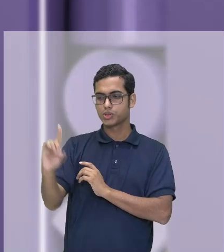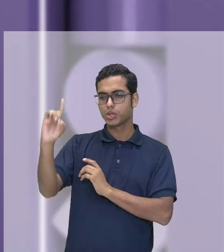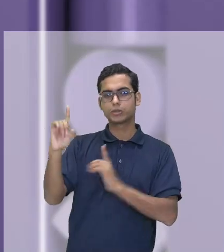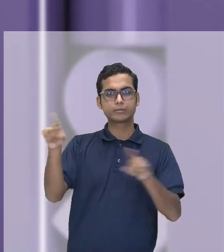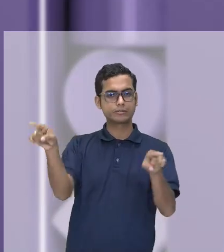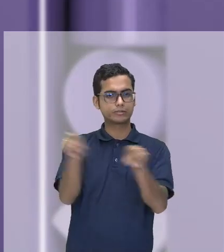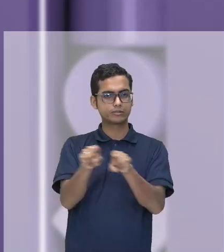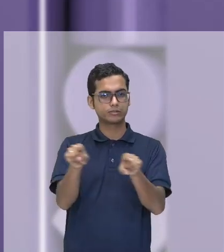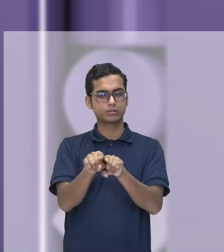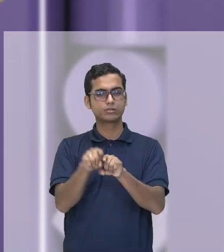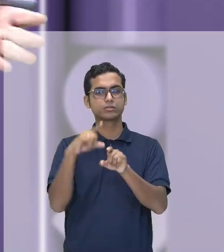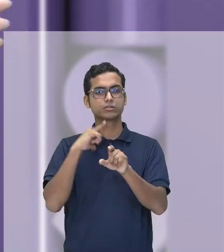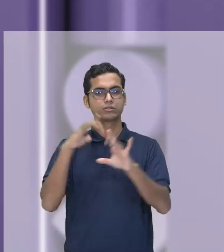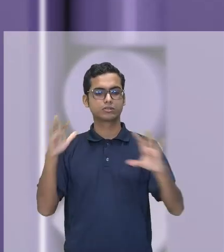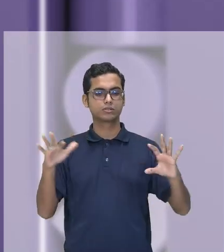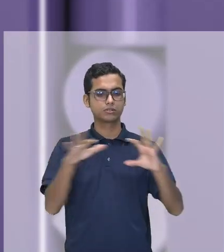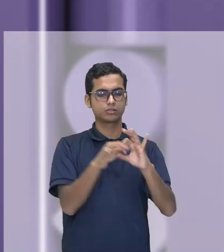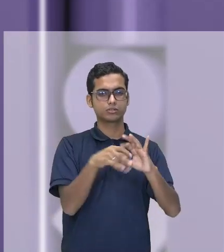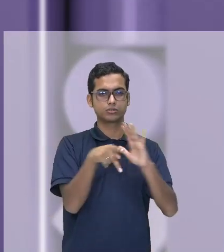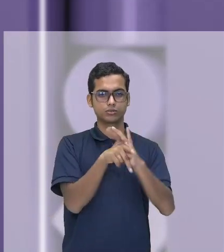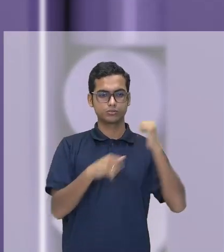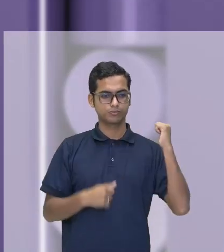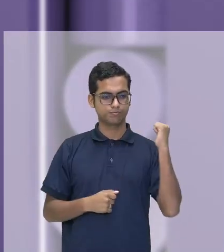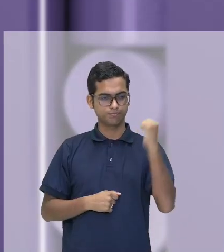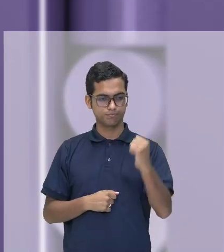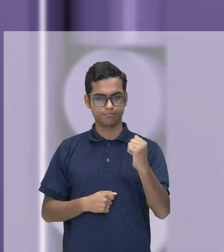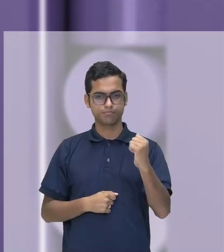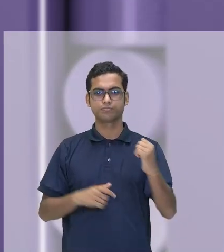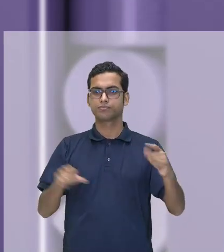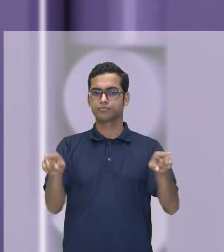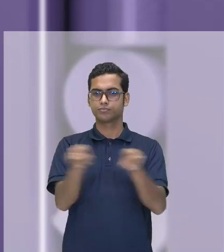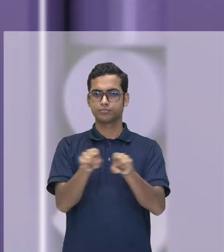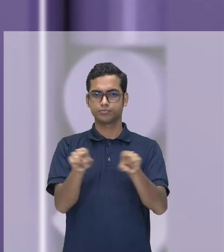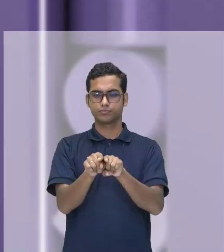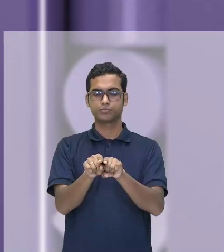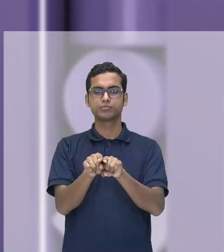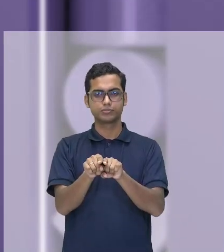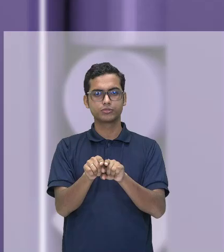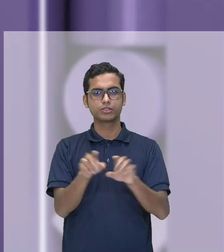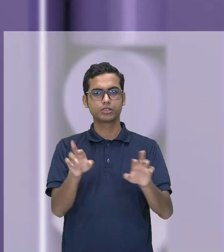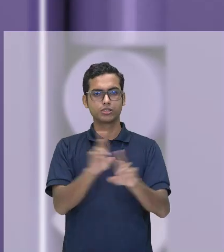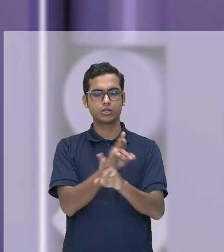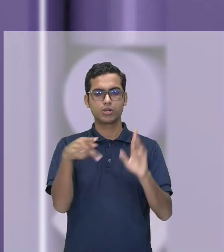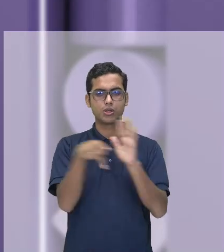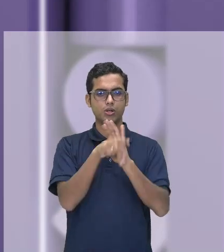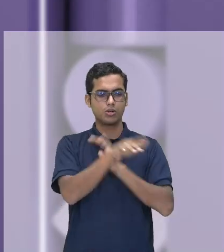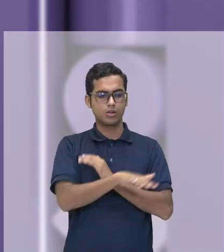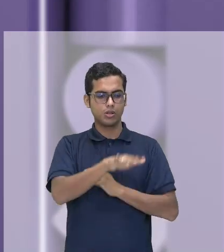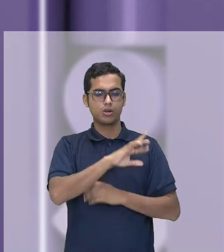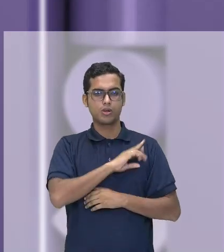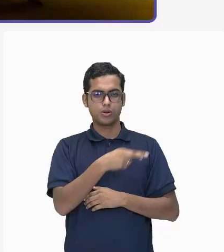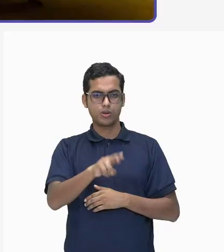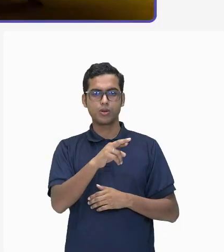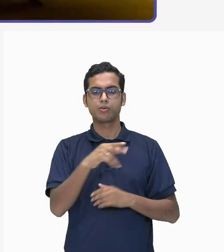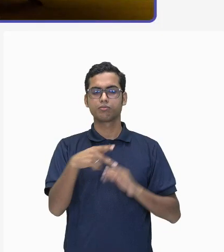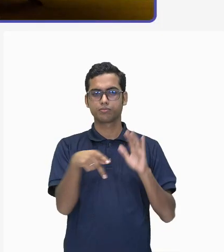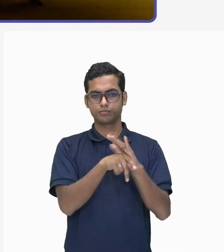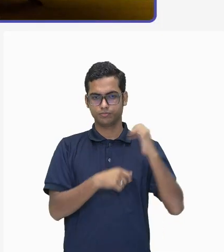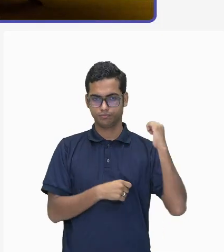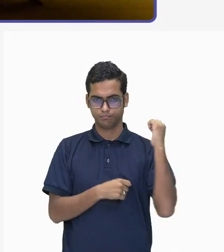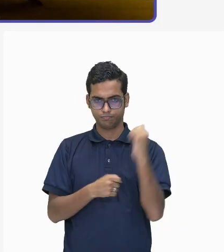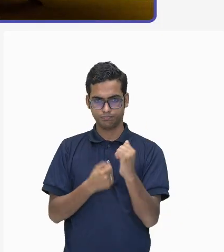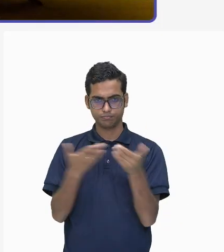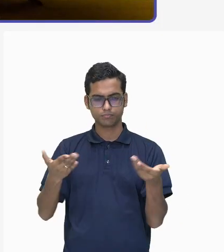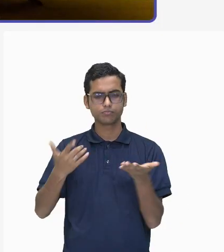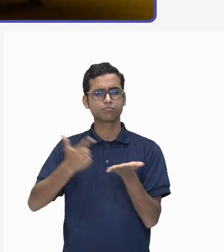raiz abraâmica, que nós falamos logo no início. E qual é o livro sagrado do islamismo? Vamos lá,